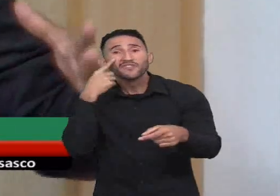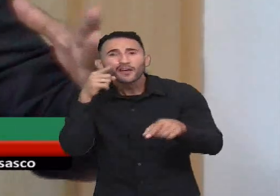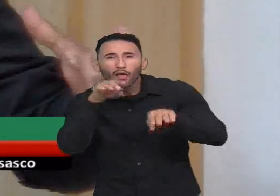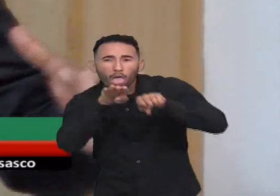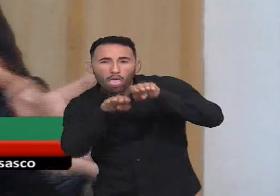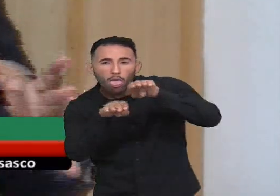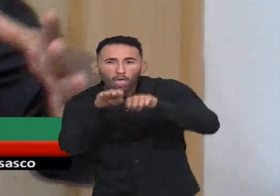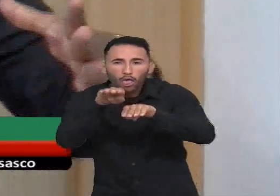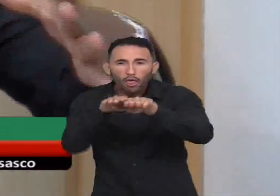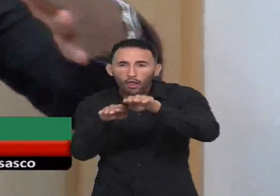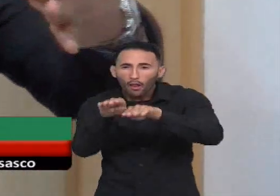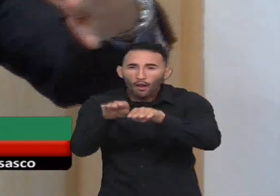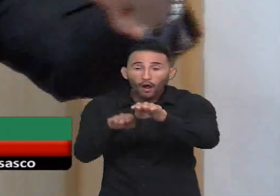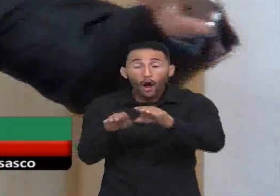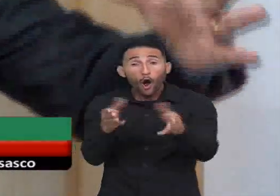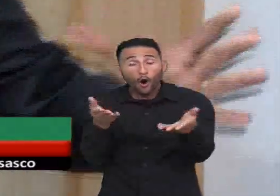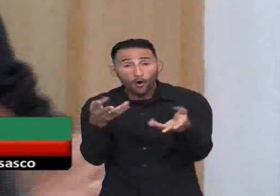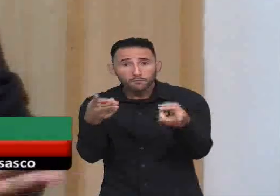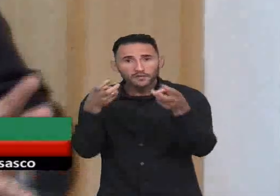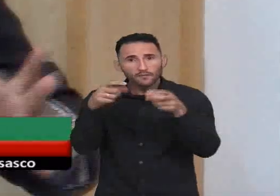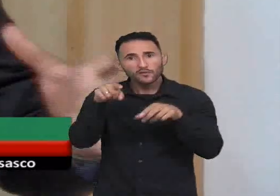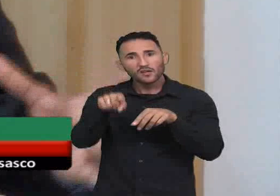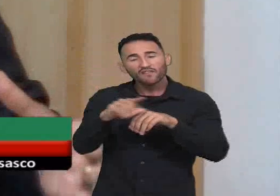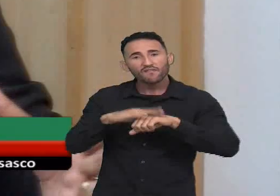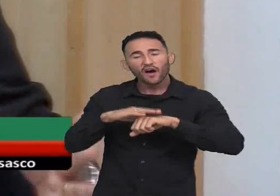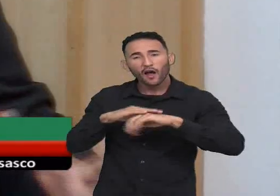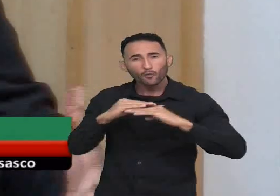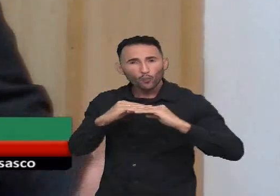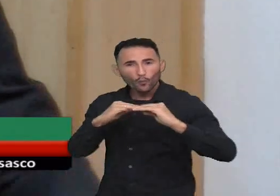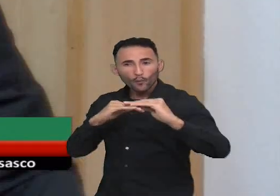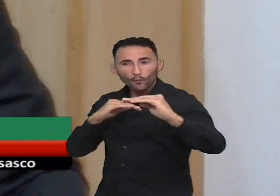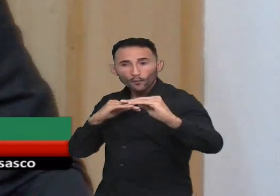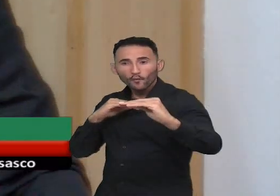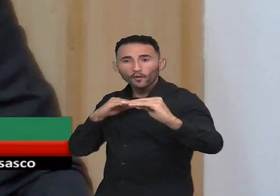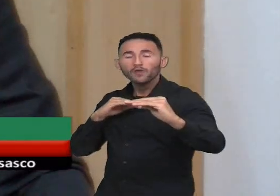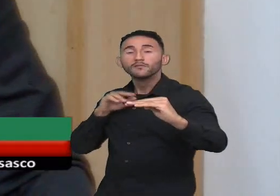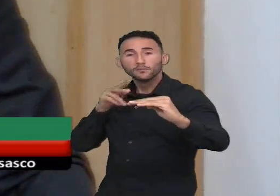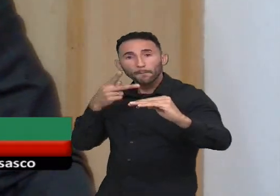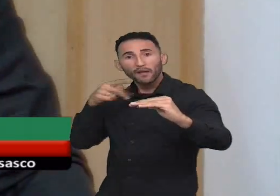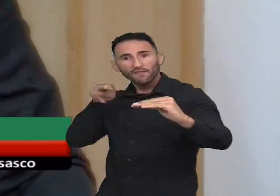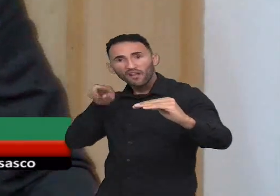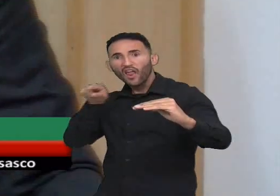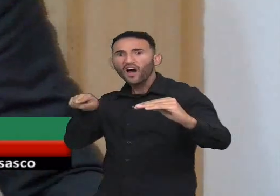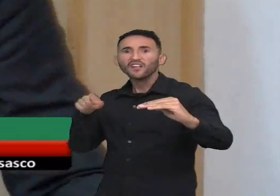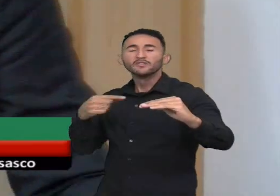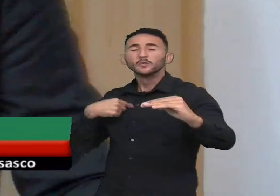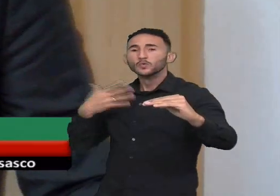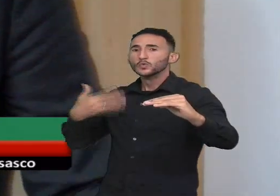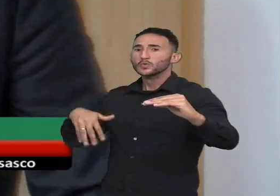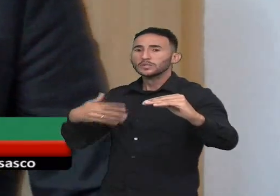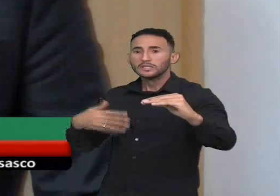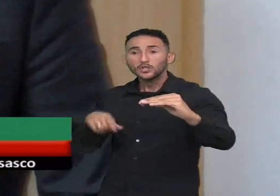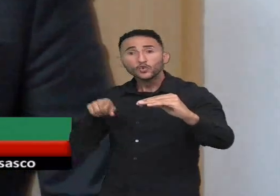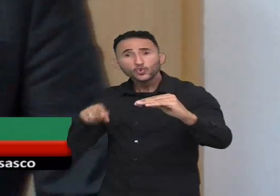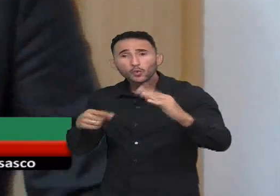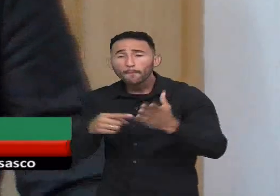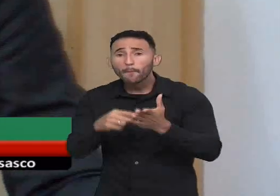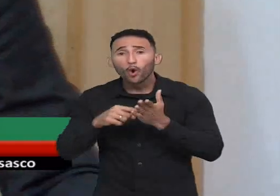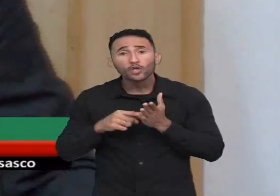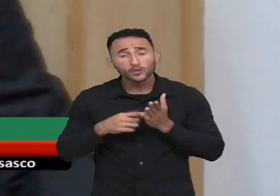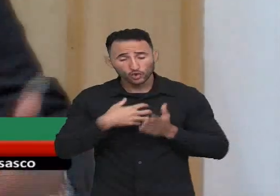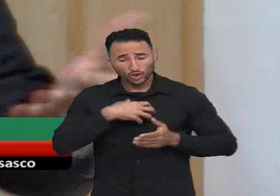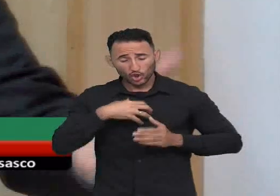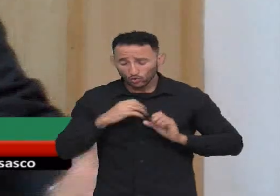hoje vocês estão fazendo uma caixa de concreto em volta desse PV. Isso tudo vem pela